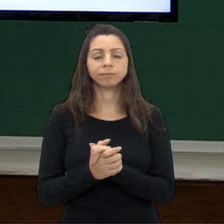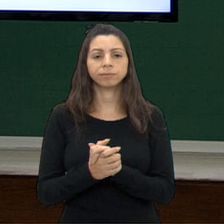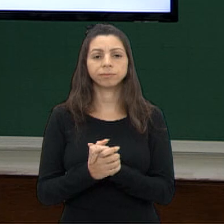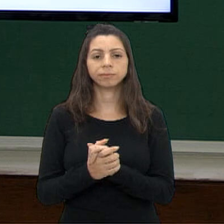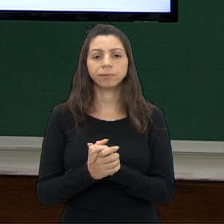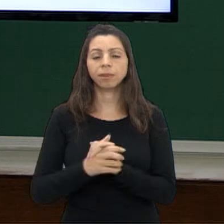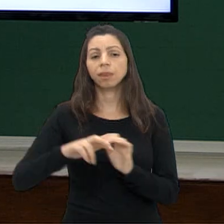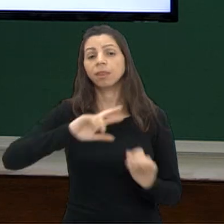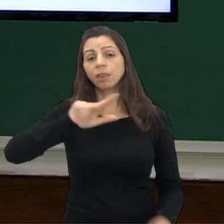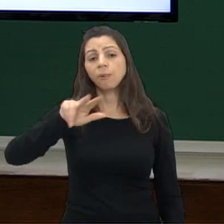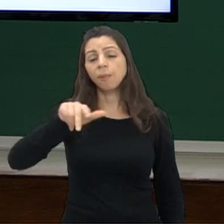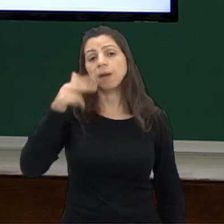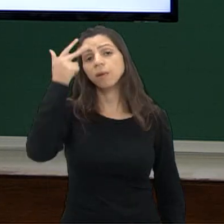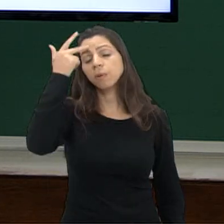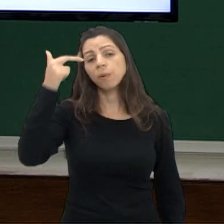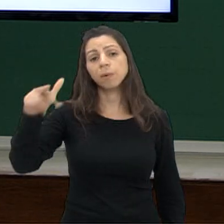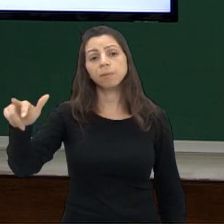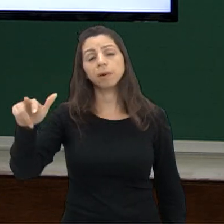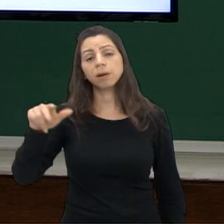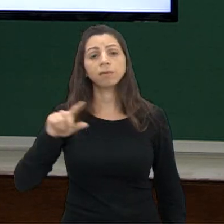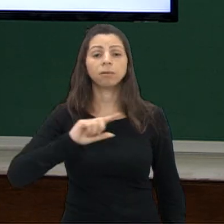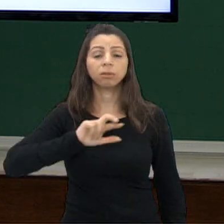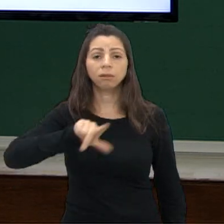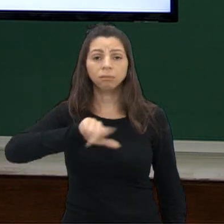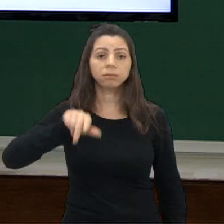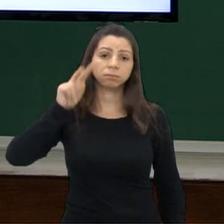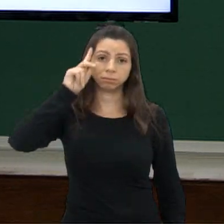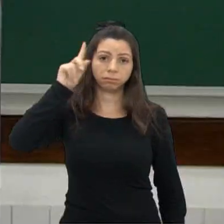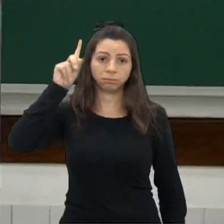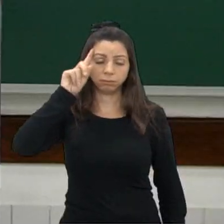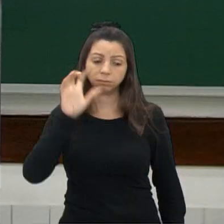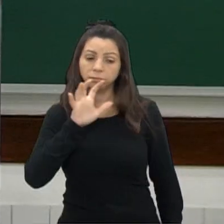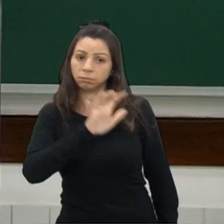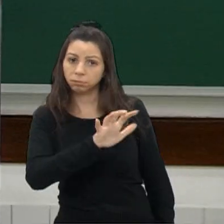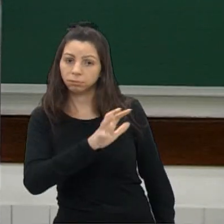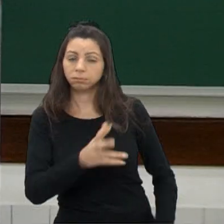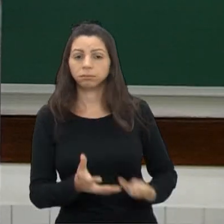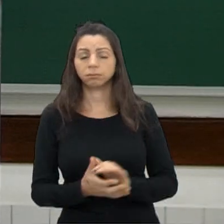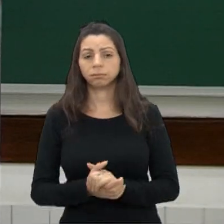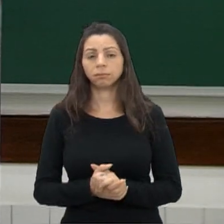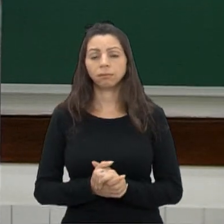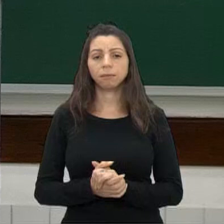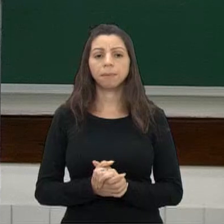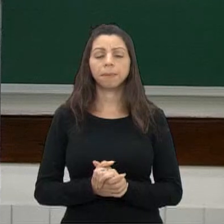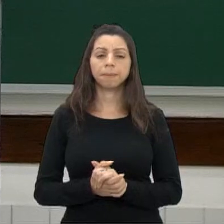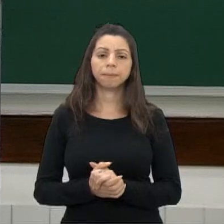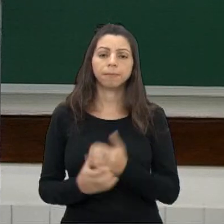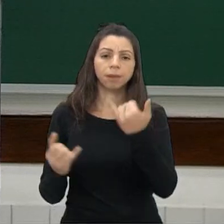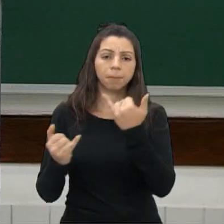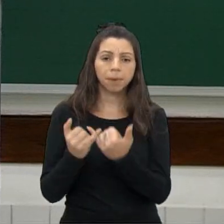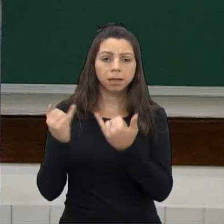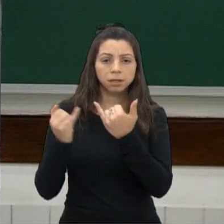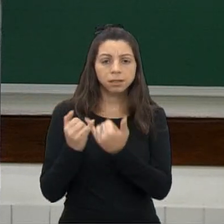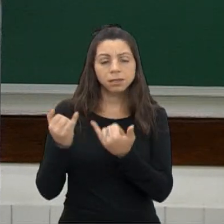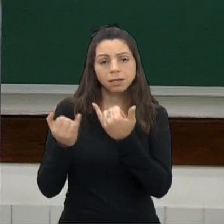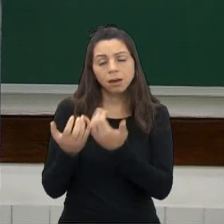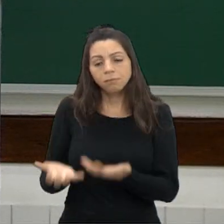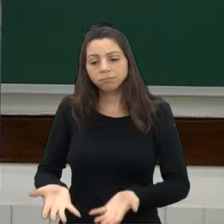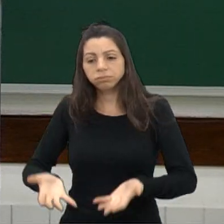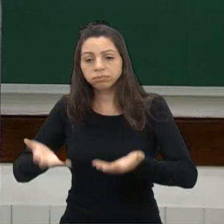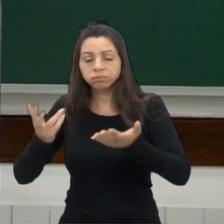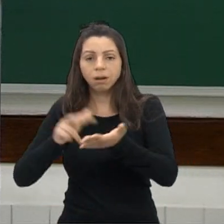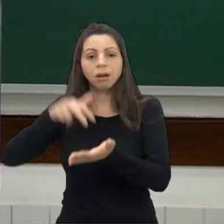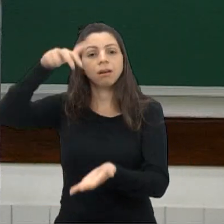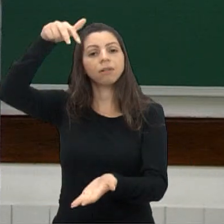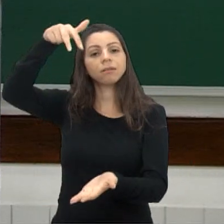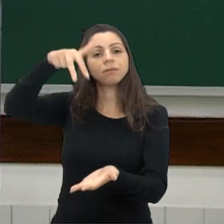do normal, que aquilo não é o dia a dia dele. É como se ele estivesse flutuando. Imagine, num espaço